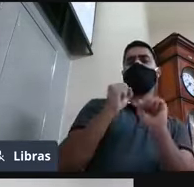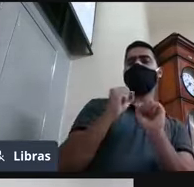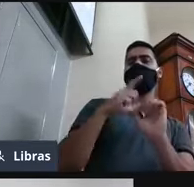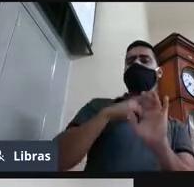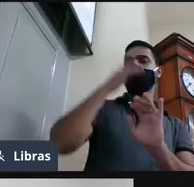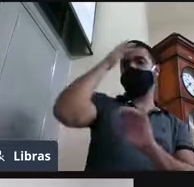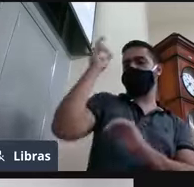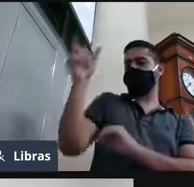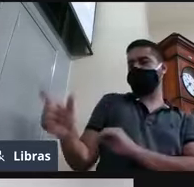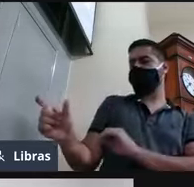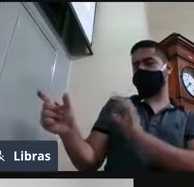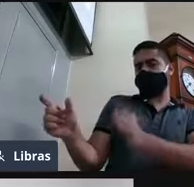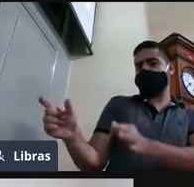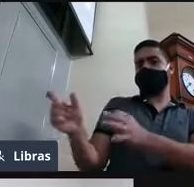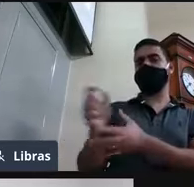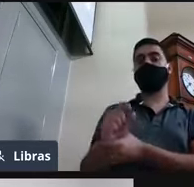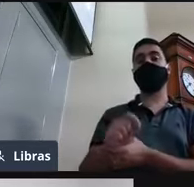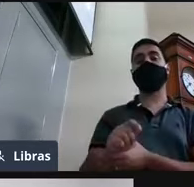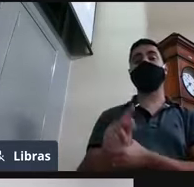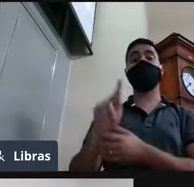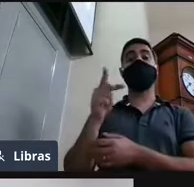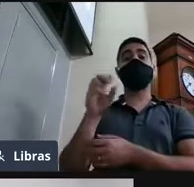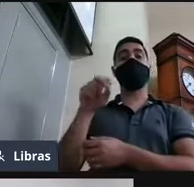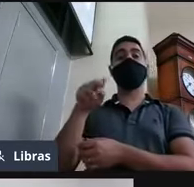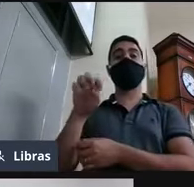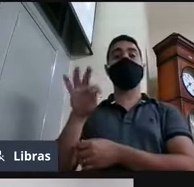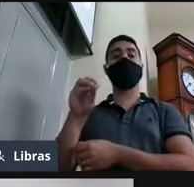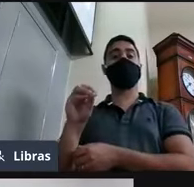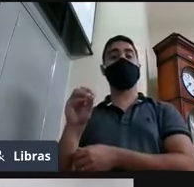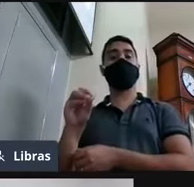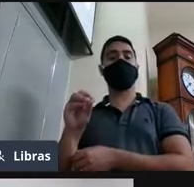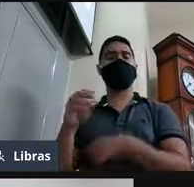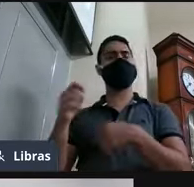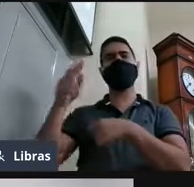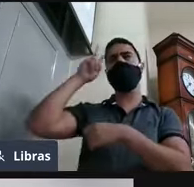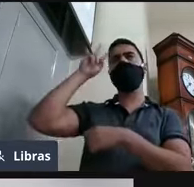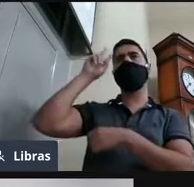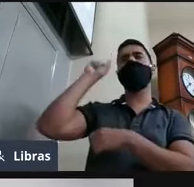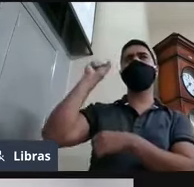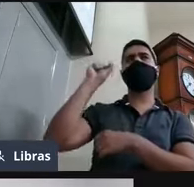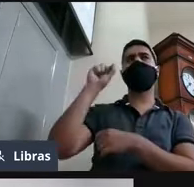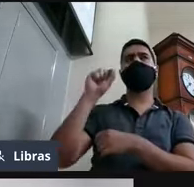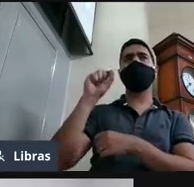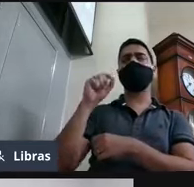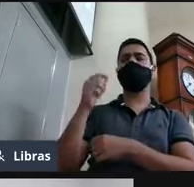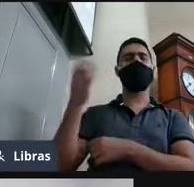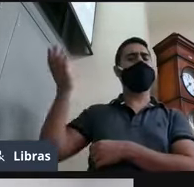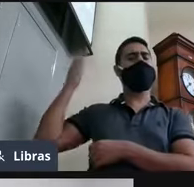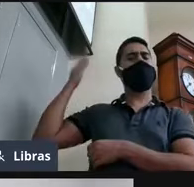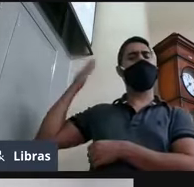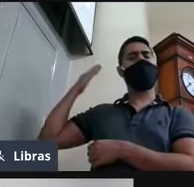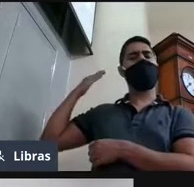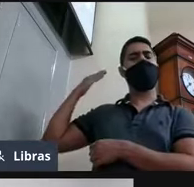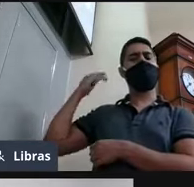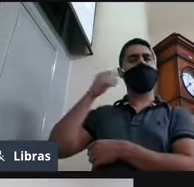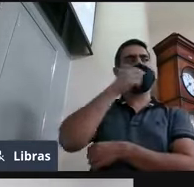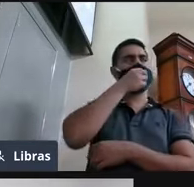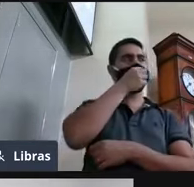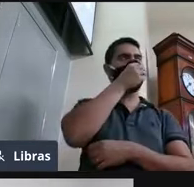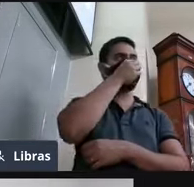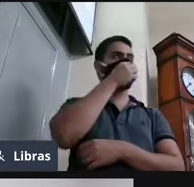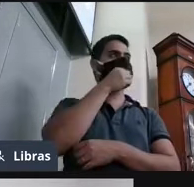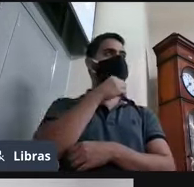homem honesto. E é preciso se lembrar, Rafael, da onde nós viemos. Paulinho,